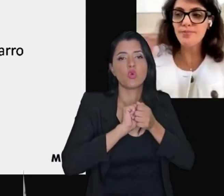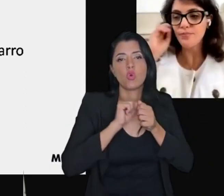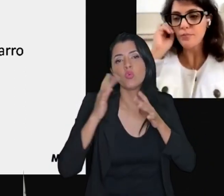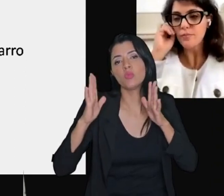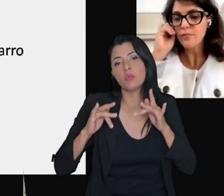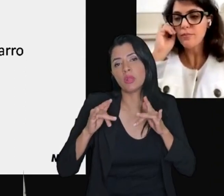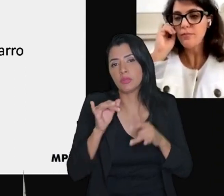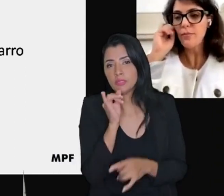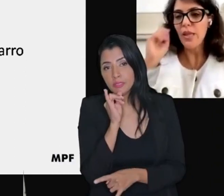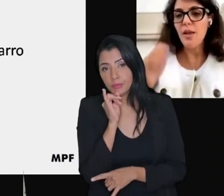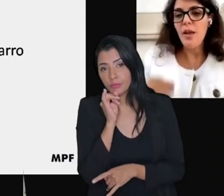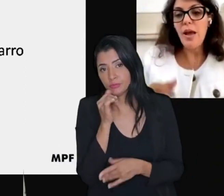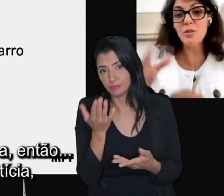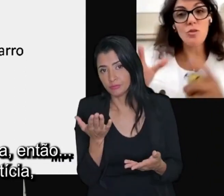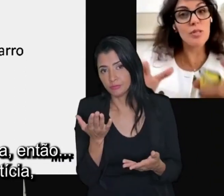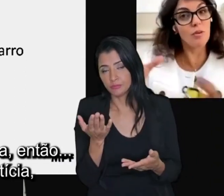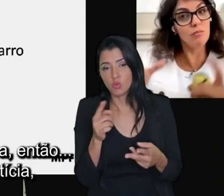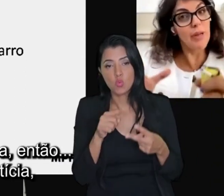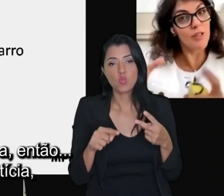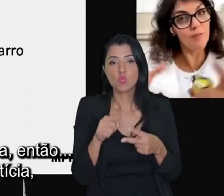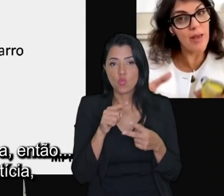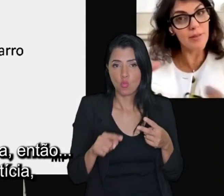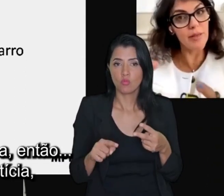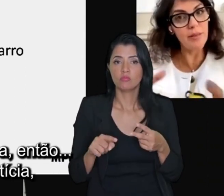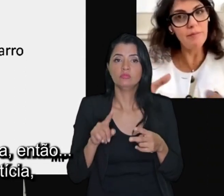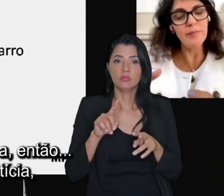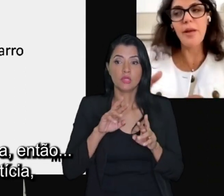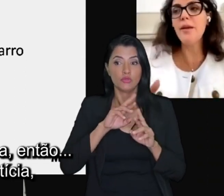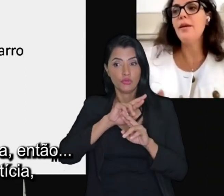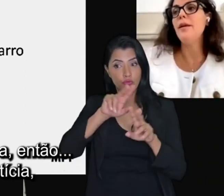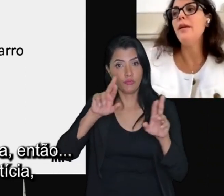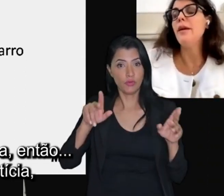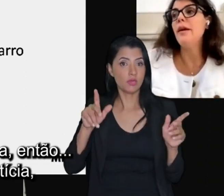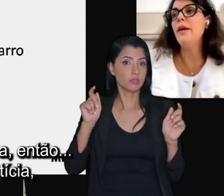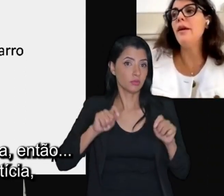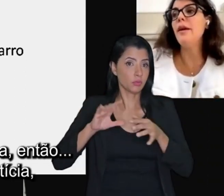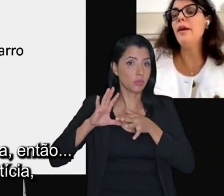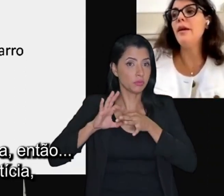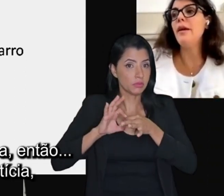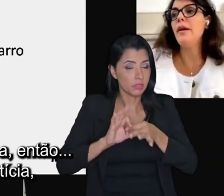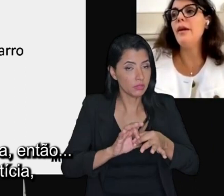exemplo. A situação é diversa, né?